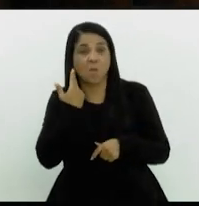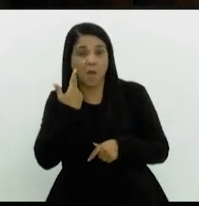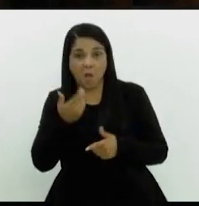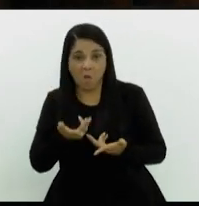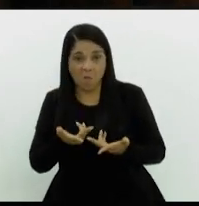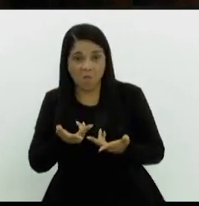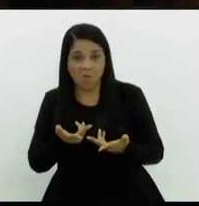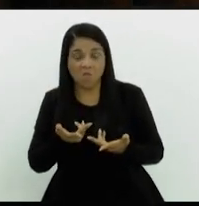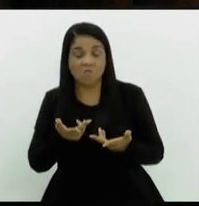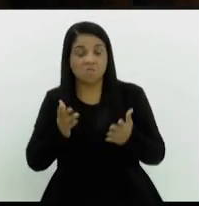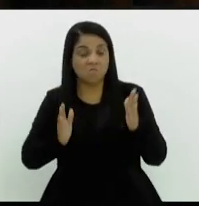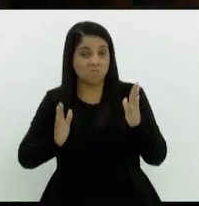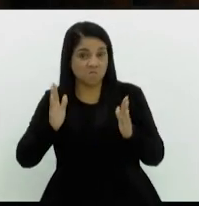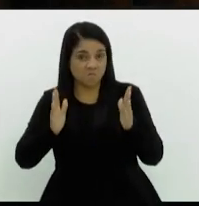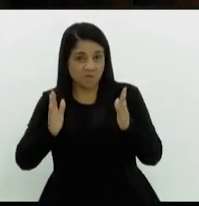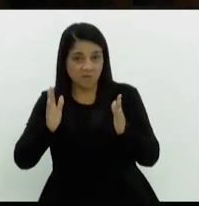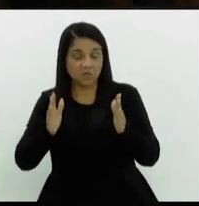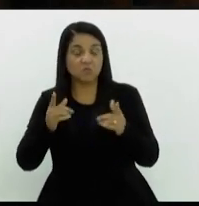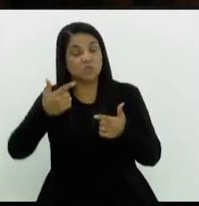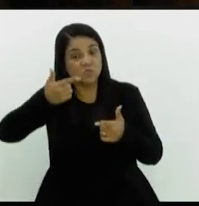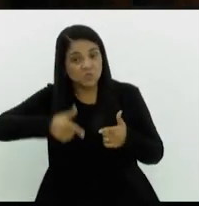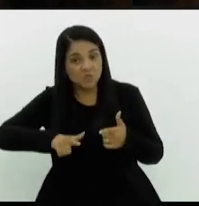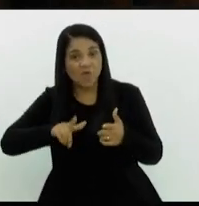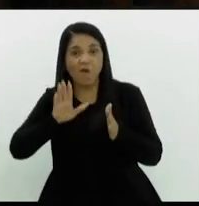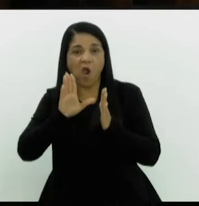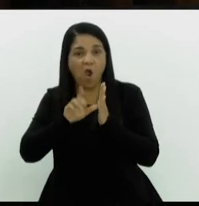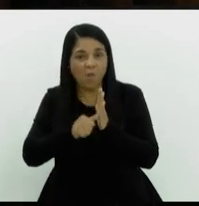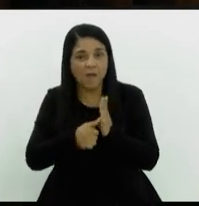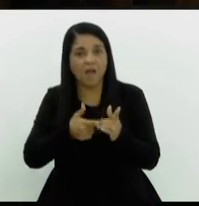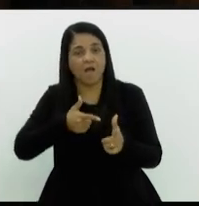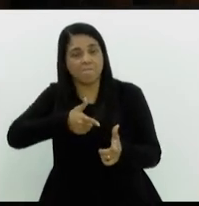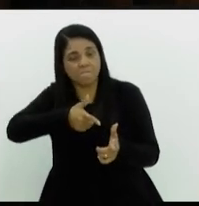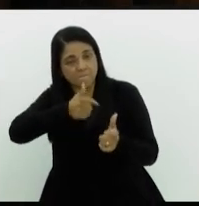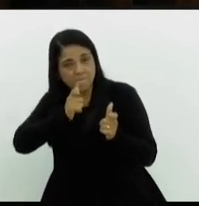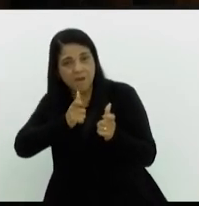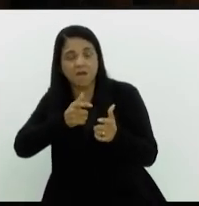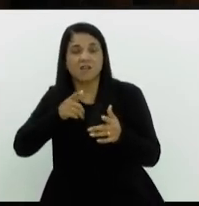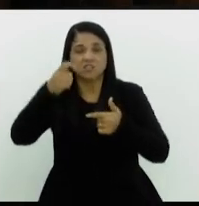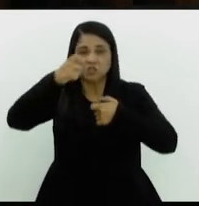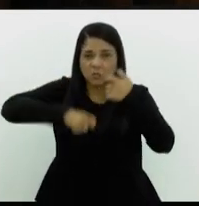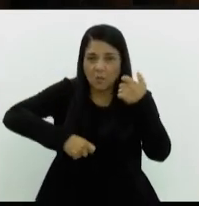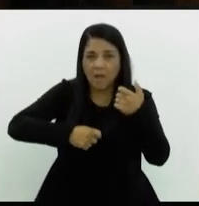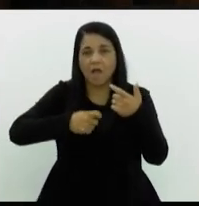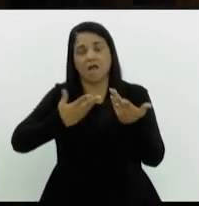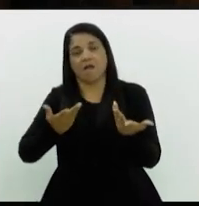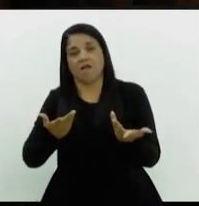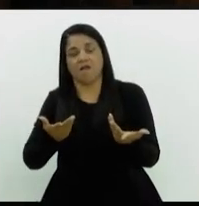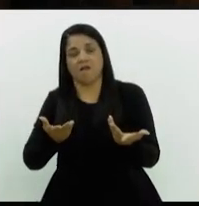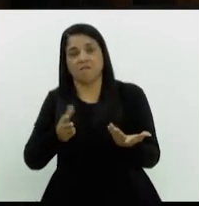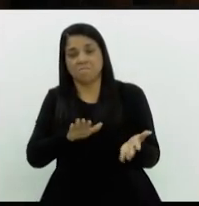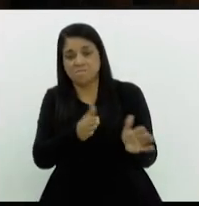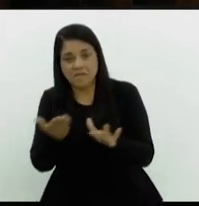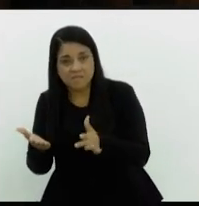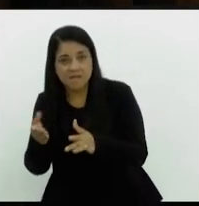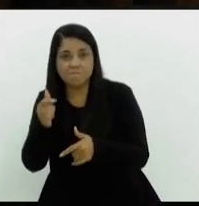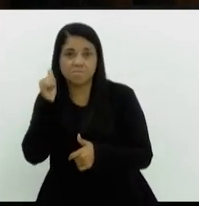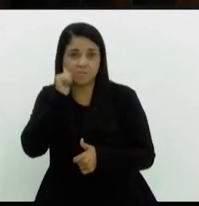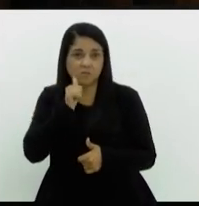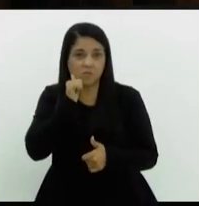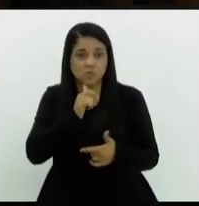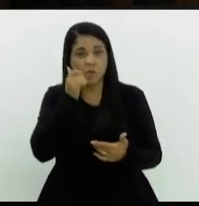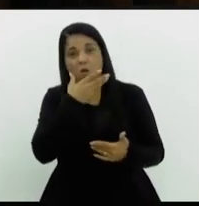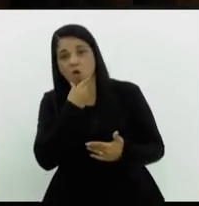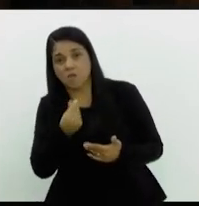marginais voltem a delinquir, a matar, a roubar, a estuprar, a assassinar. E